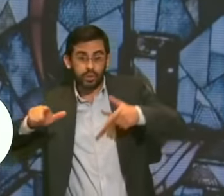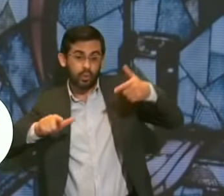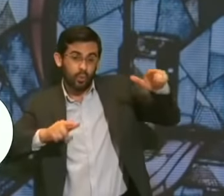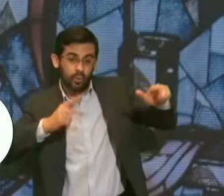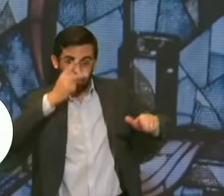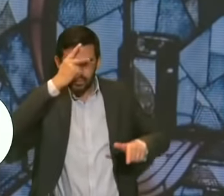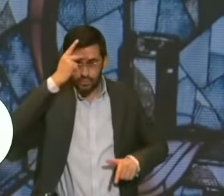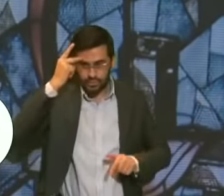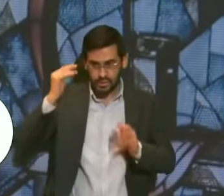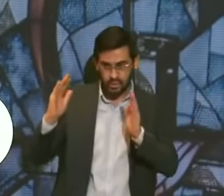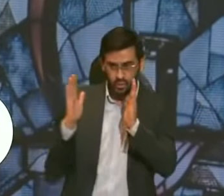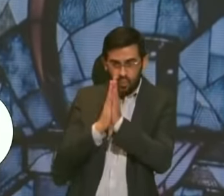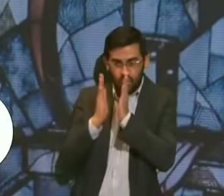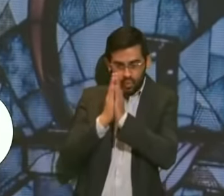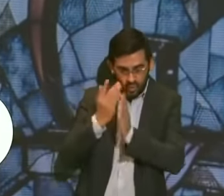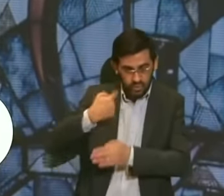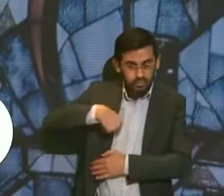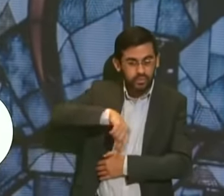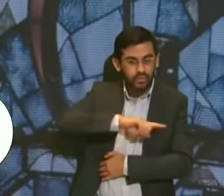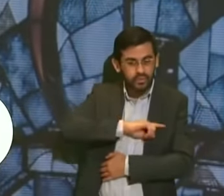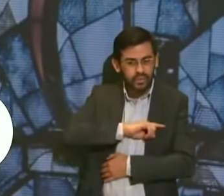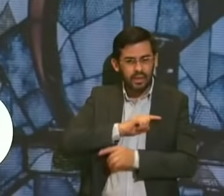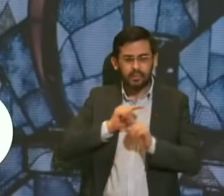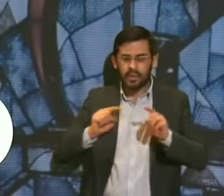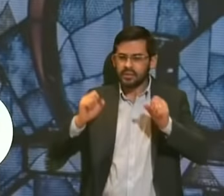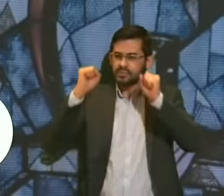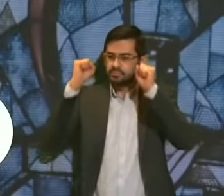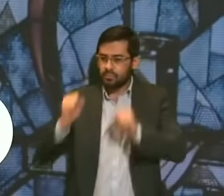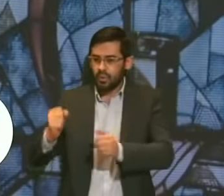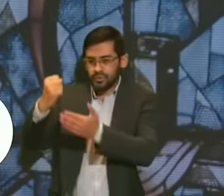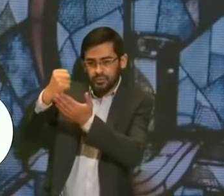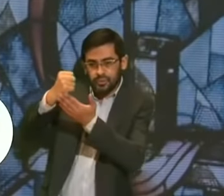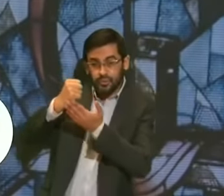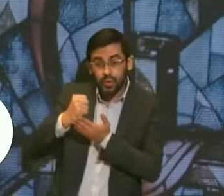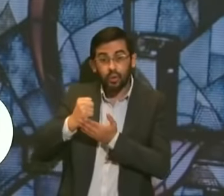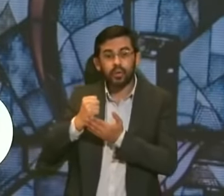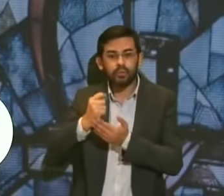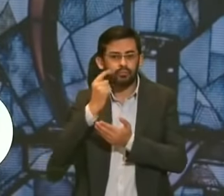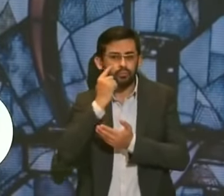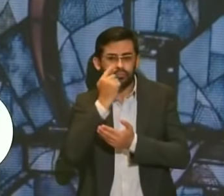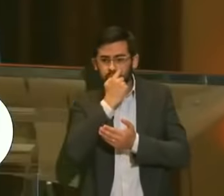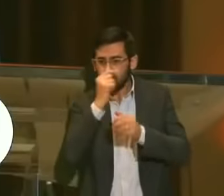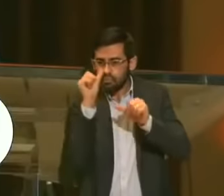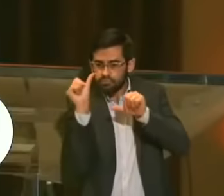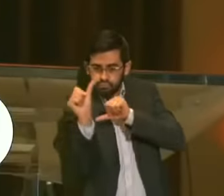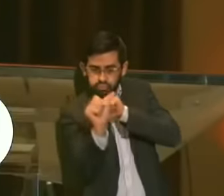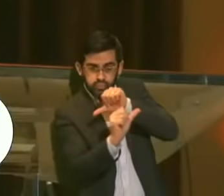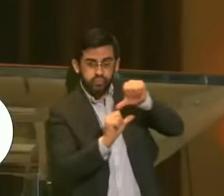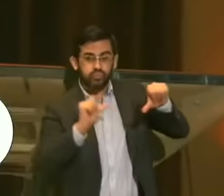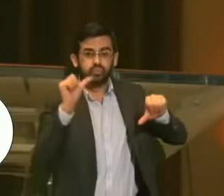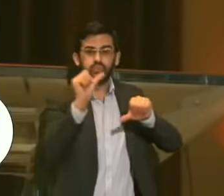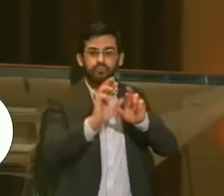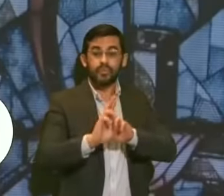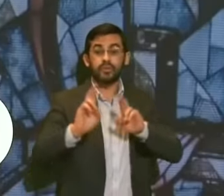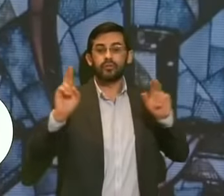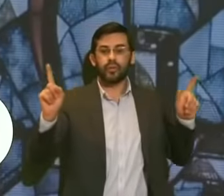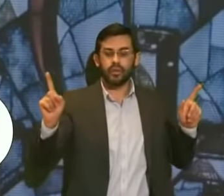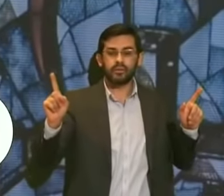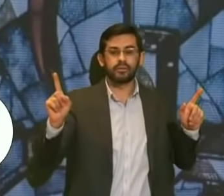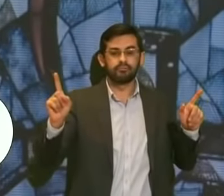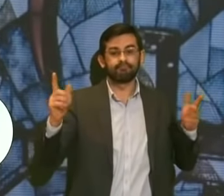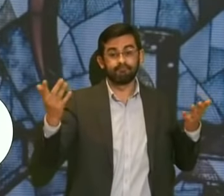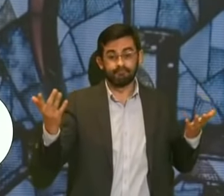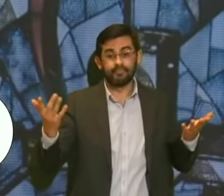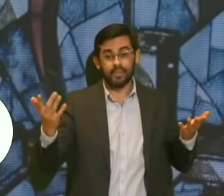somente orem por nós, como também possam nos ajudar a ver o mundo e as pessoas ao nosso redor com